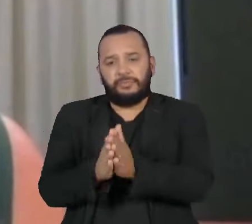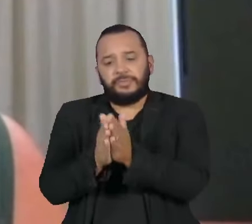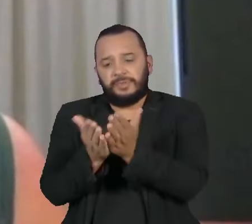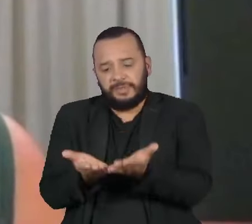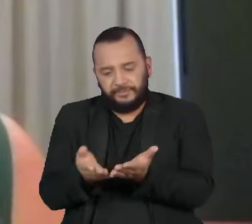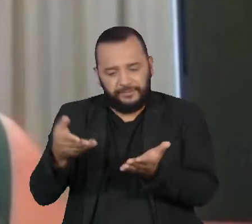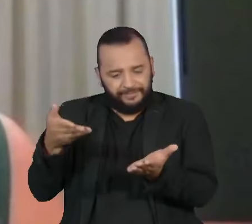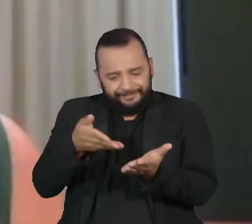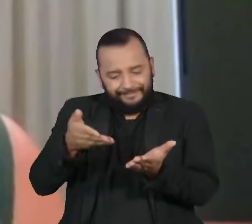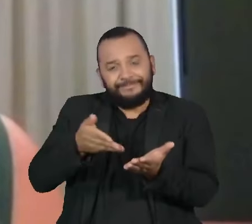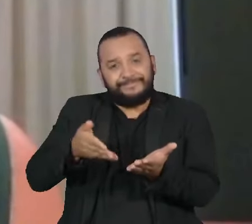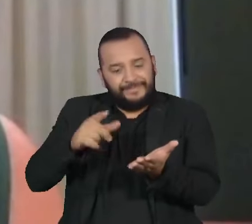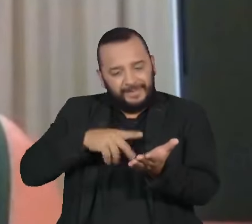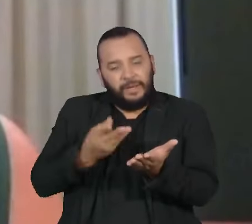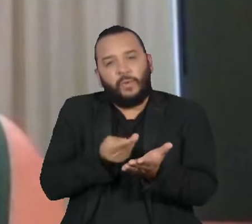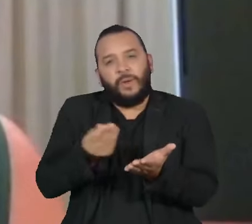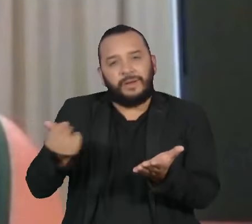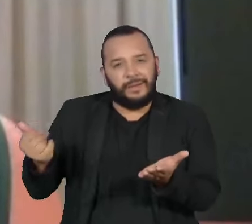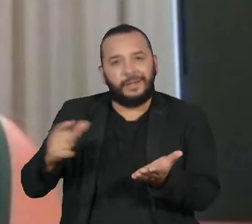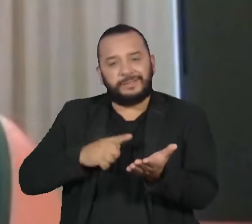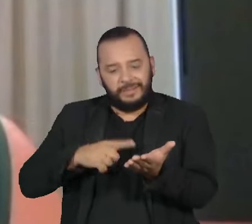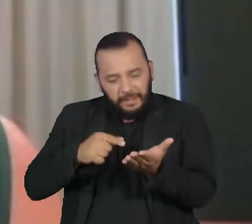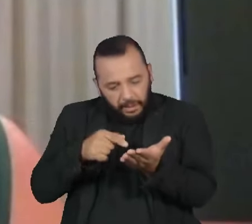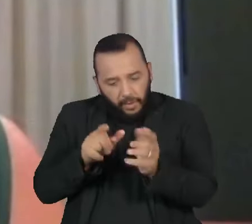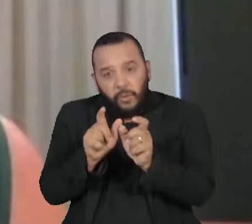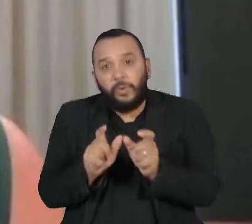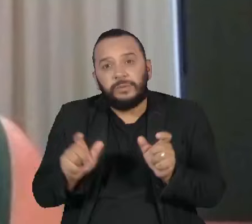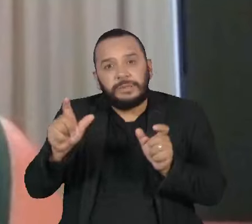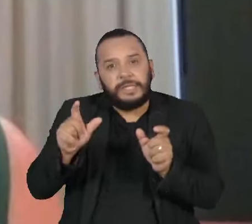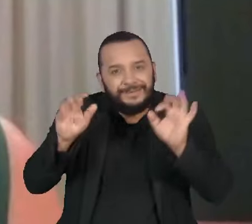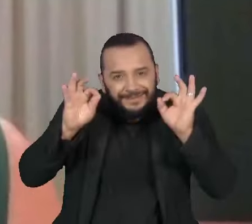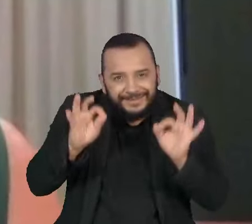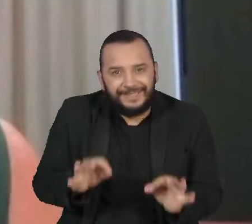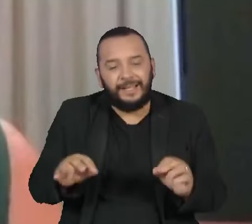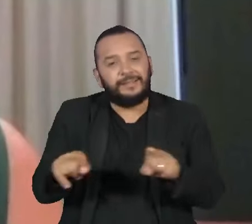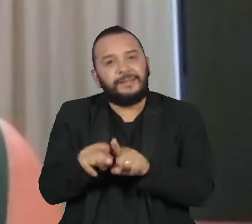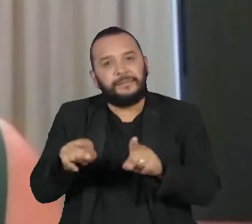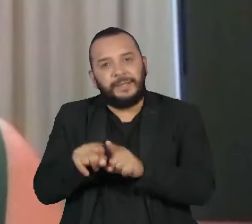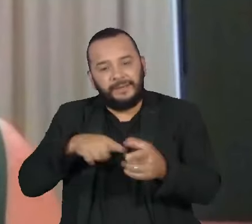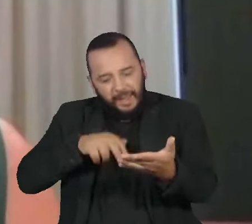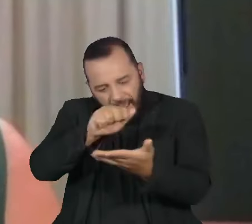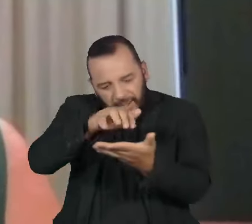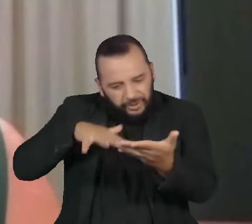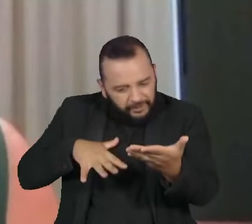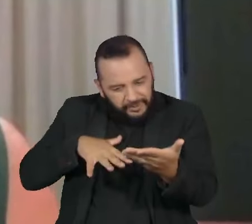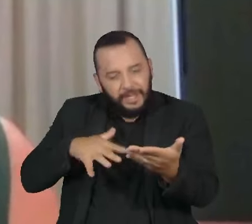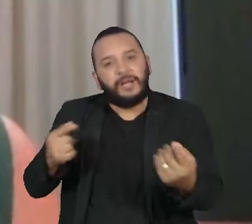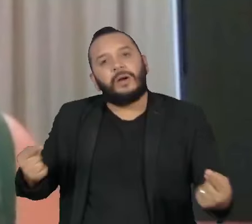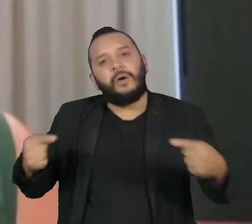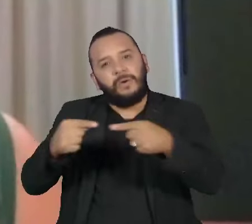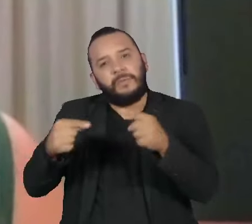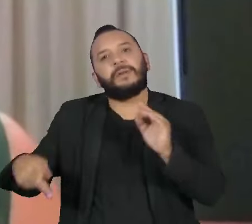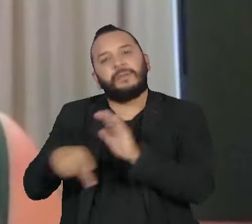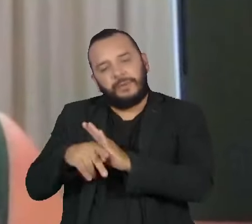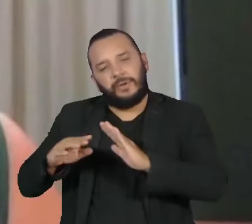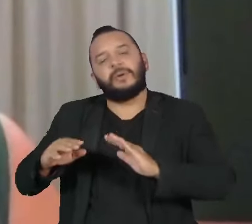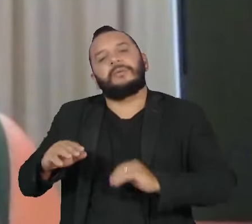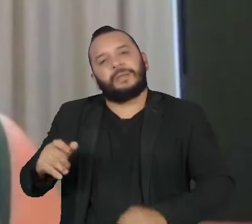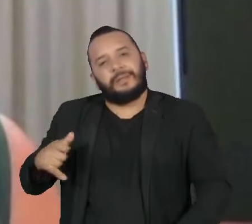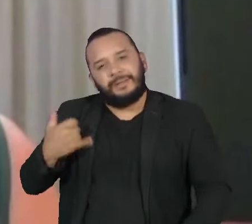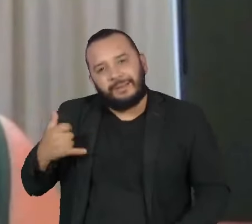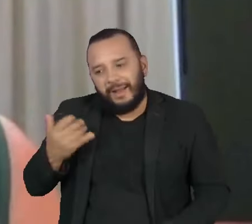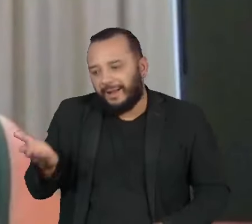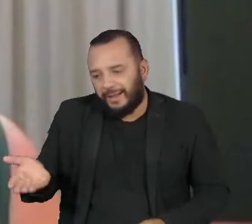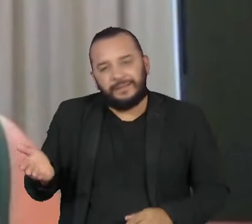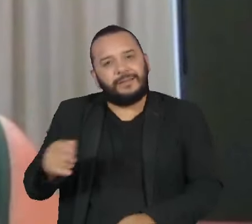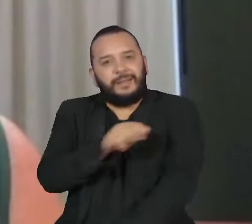qualificado, que tenha conceitos adequados, com atividades que estejam relacionadas aos exercícios. É muito